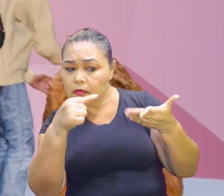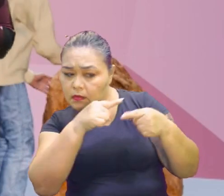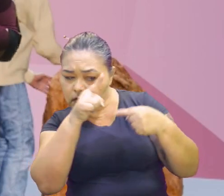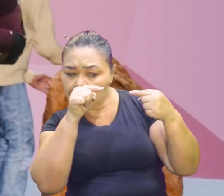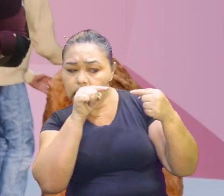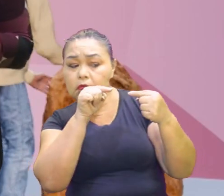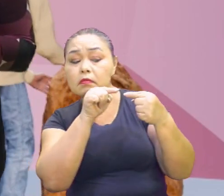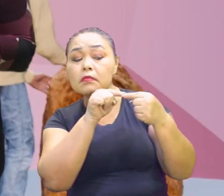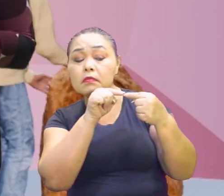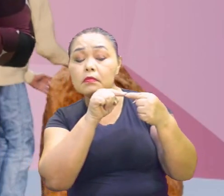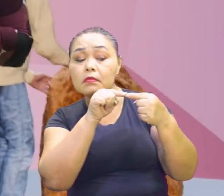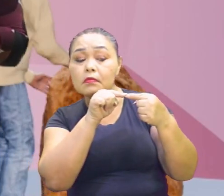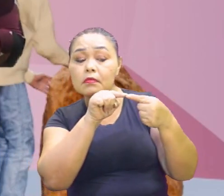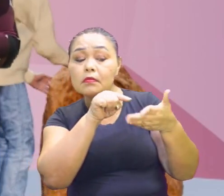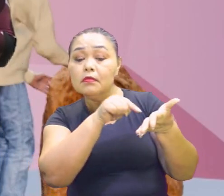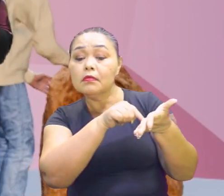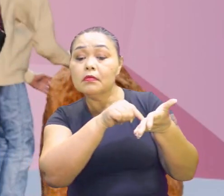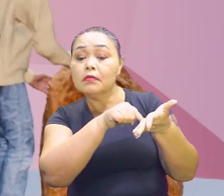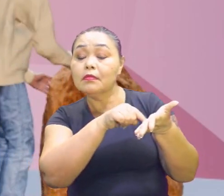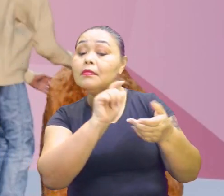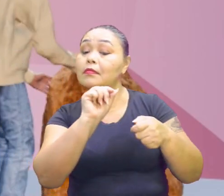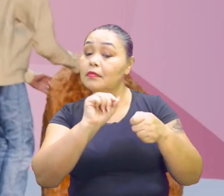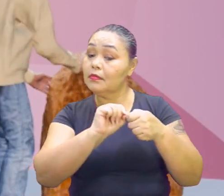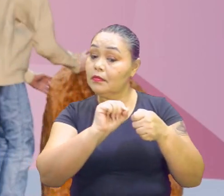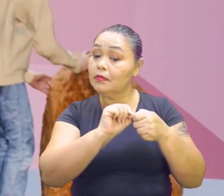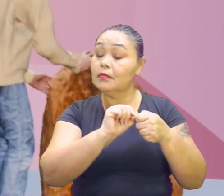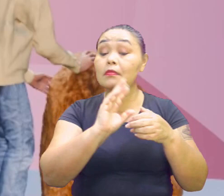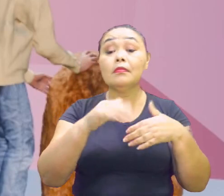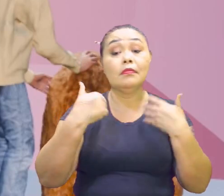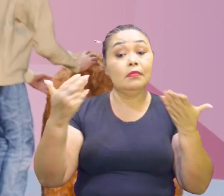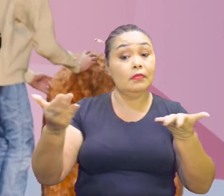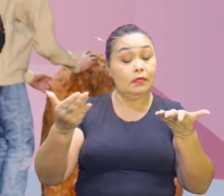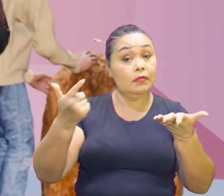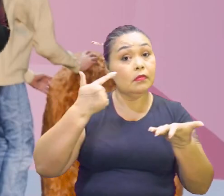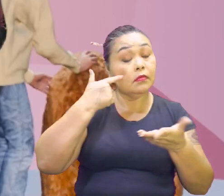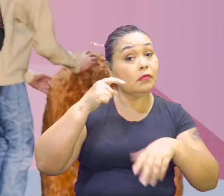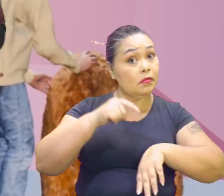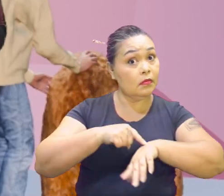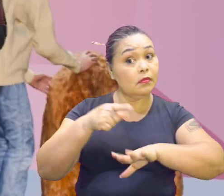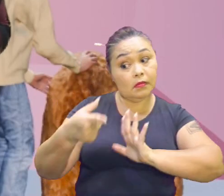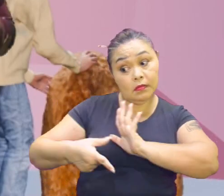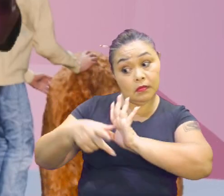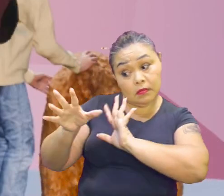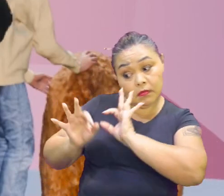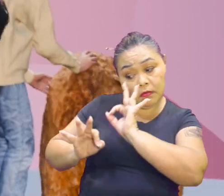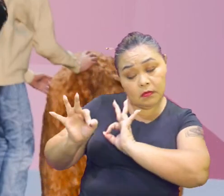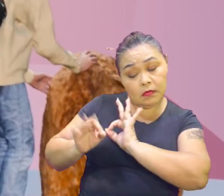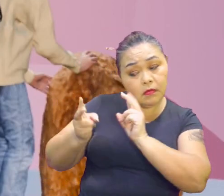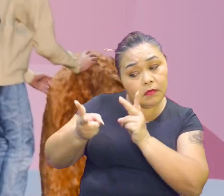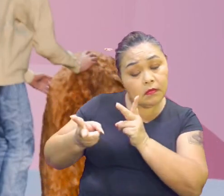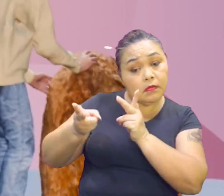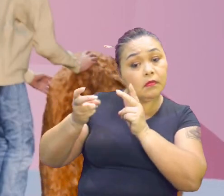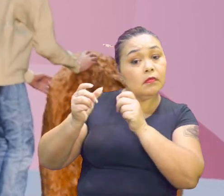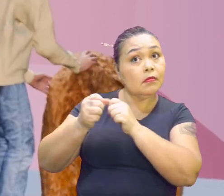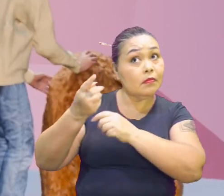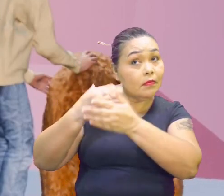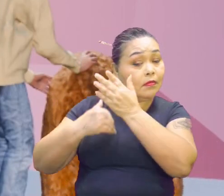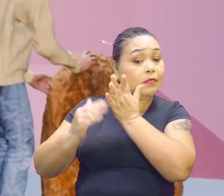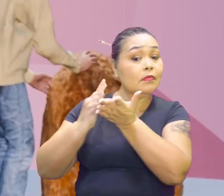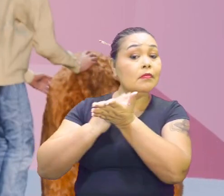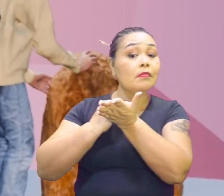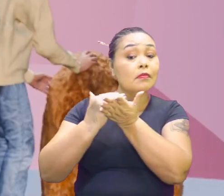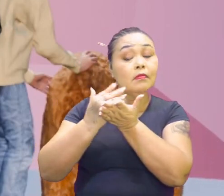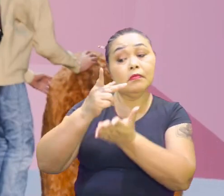estão de acordo com o que tem que ser feito. E agora é o momento de vocês se prepararem. Percebam que nós falamos lá no